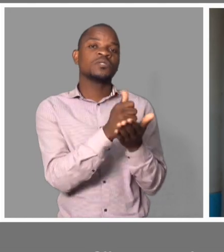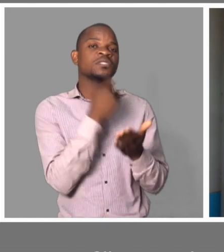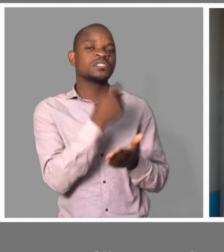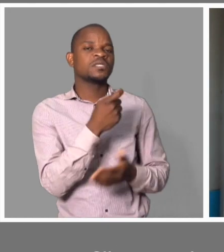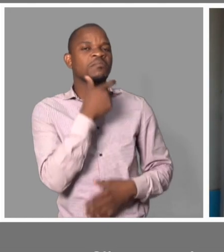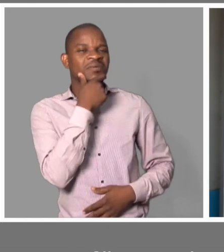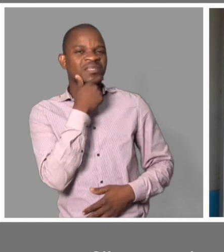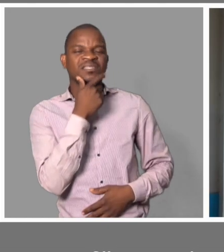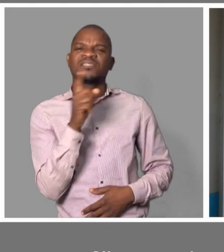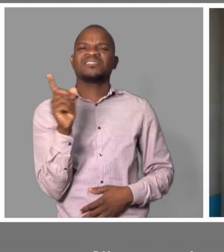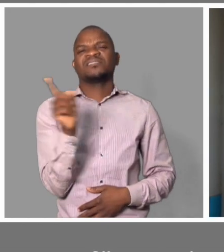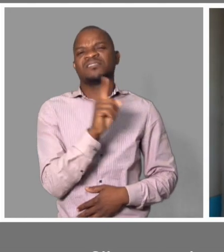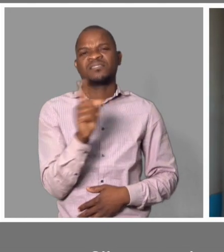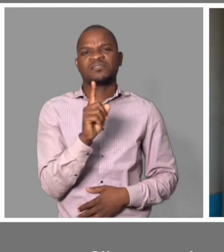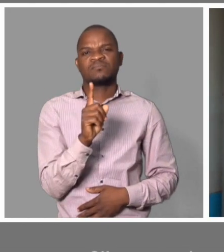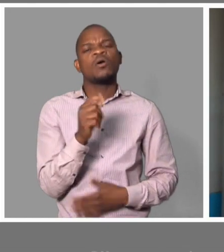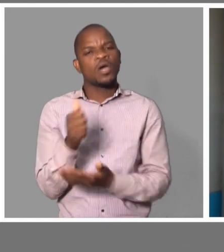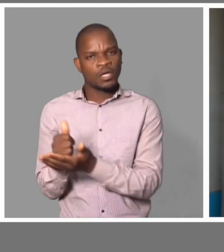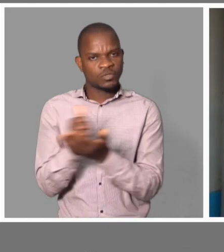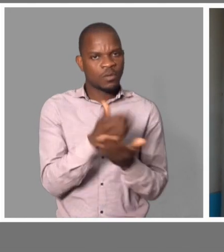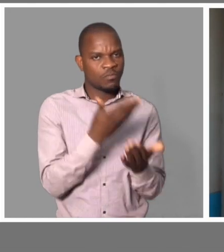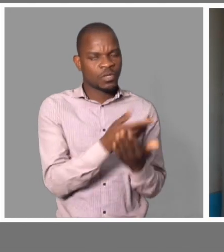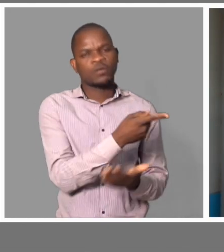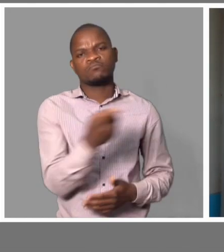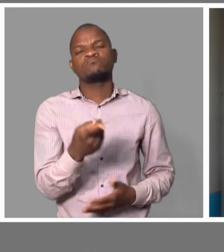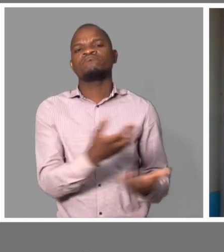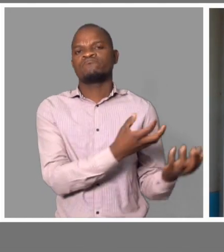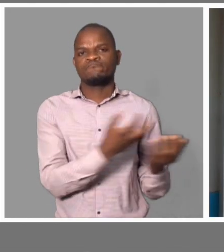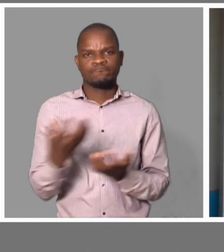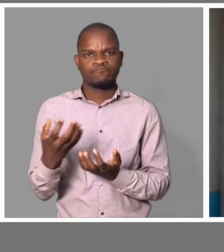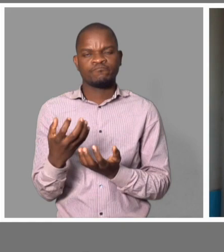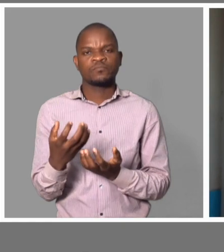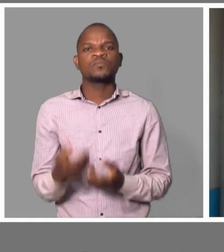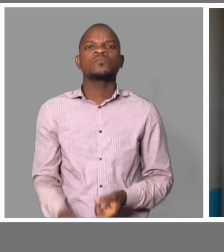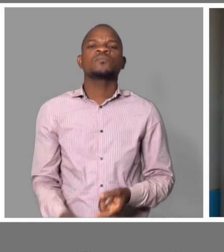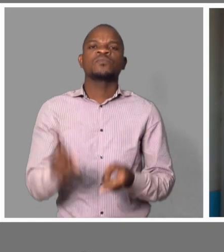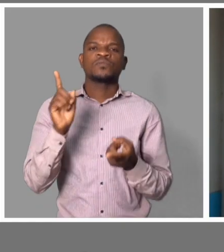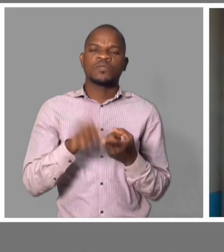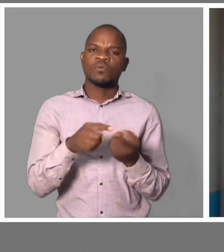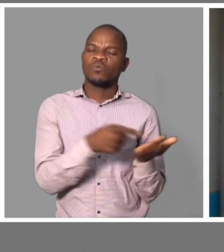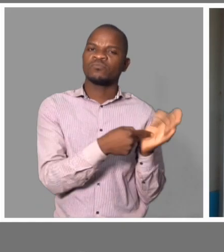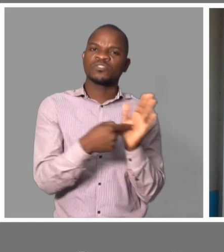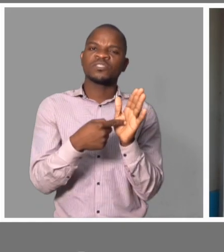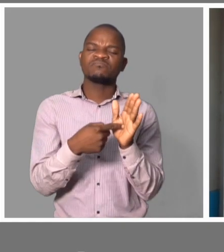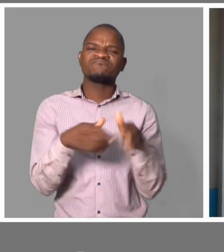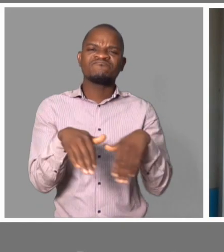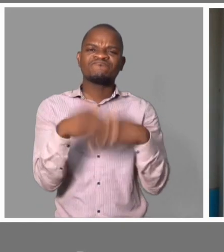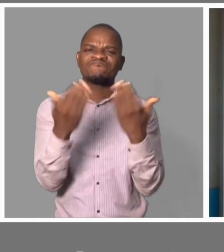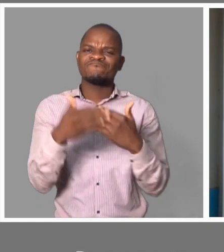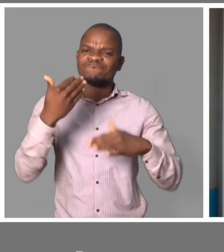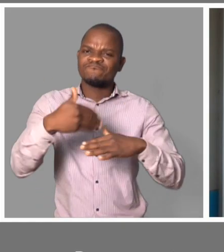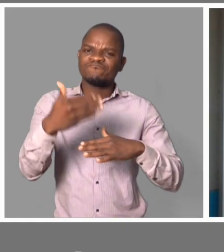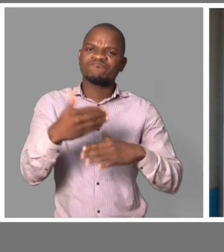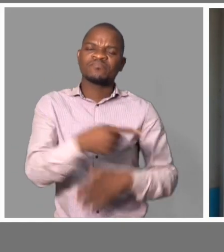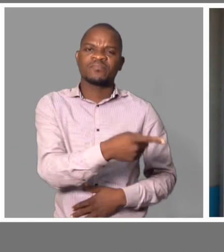bem. Ajudar porque a pessoa precisa da vida. Deviam mostrar o dia a dia que a sente.